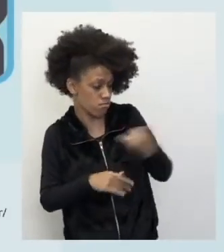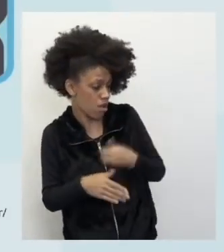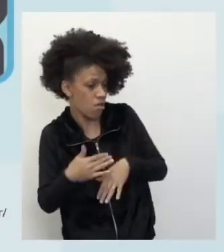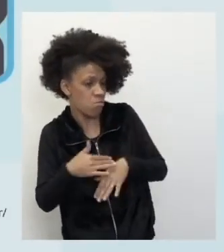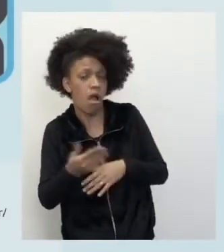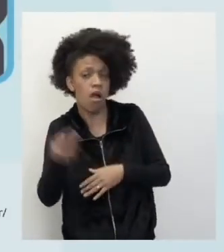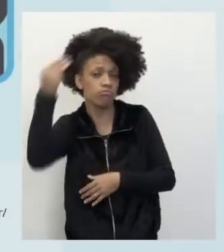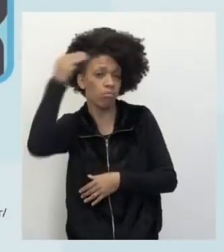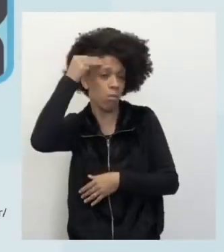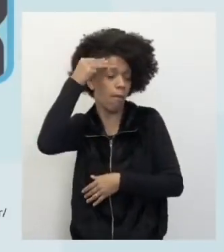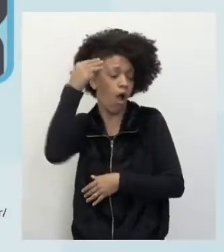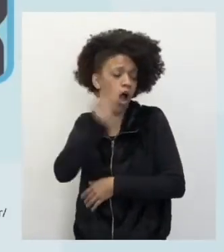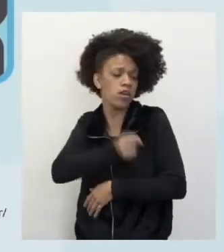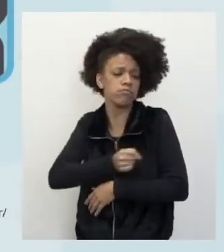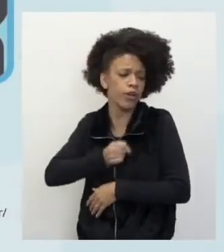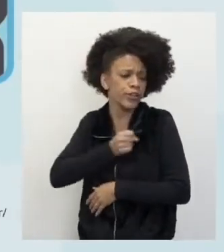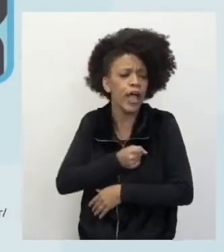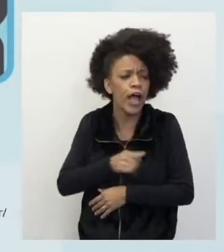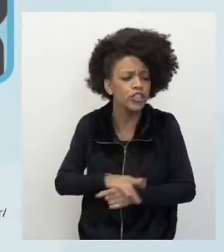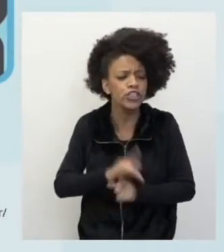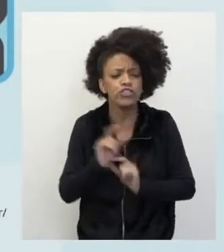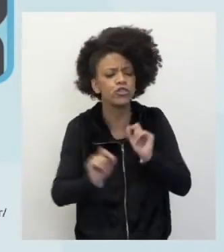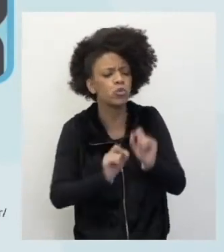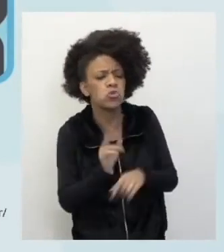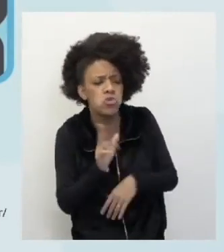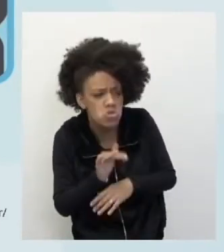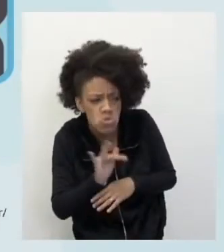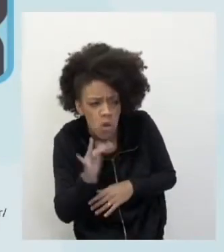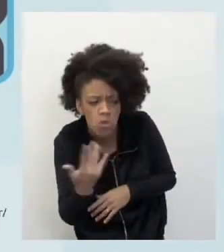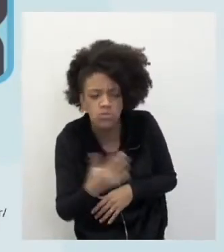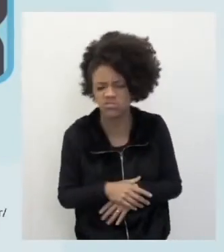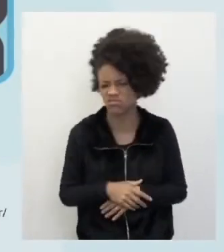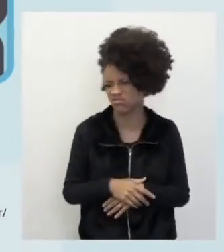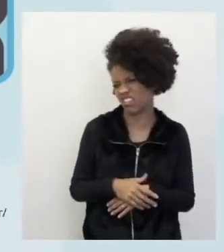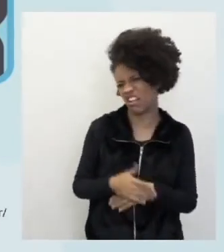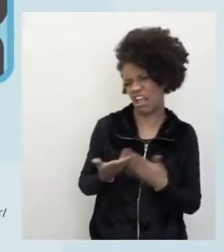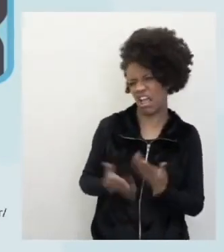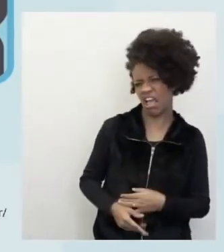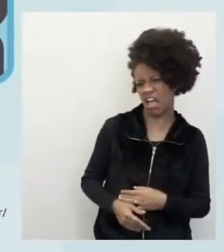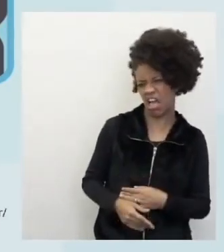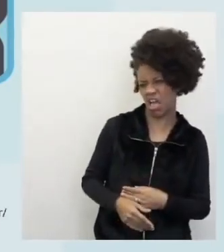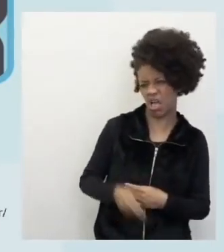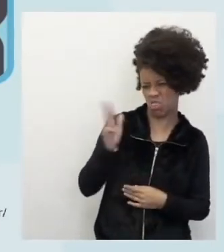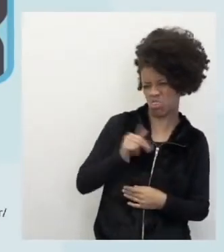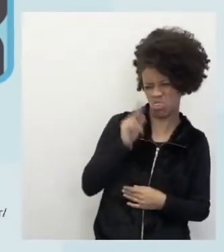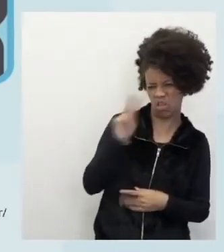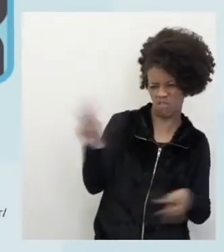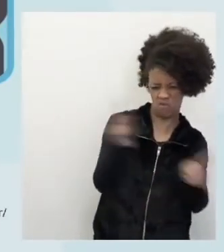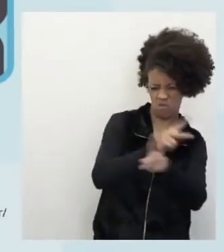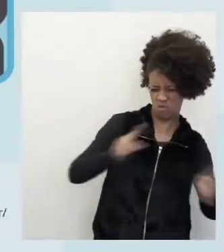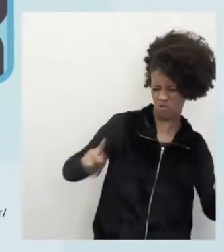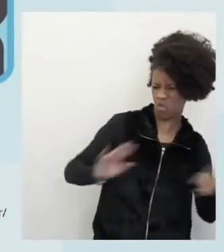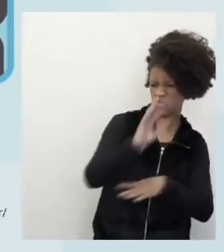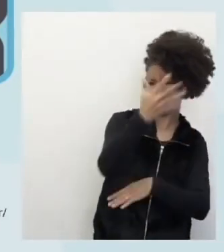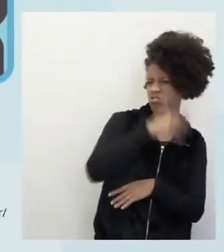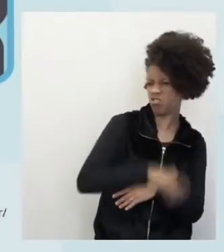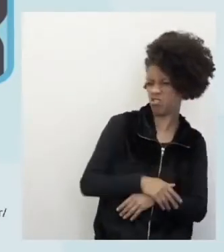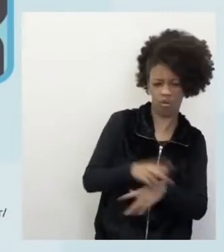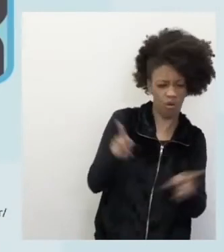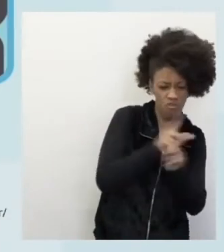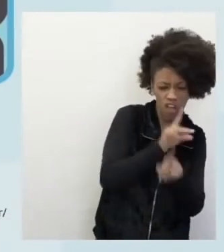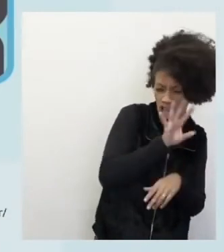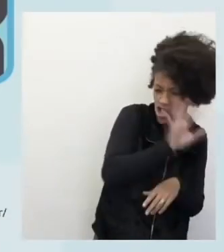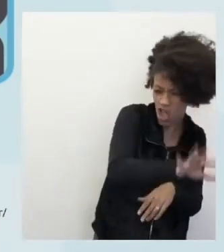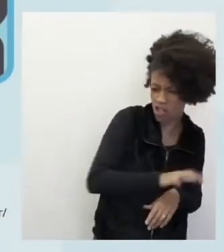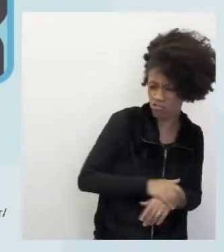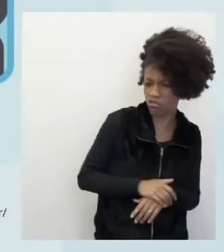de memórias e de saudades, e de coisas que nunca foram. Ah, nunca ouviste passar o vento? O vento só fala do vento.